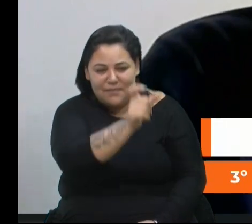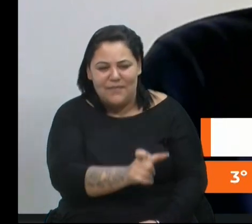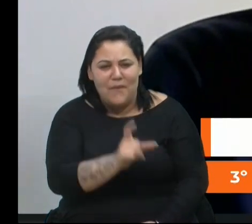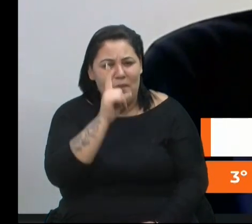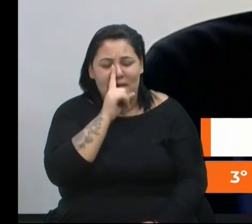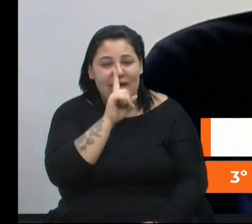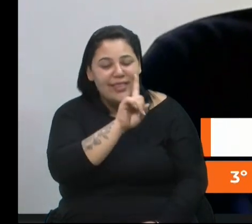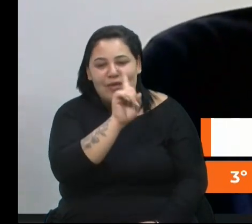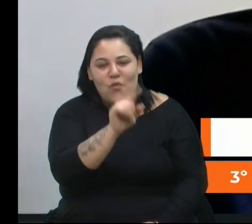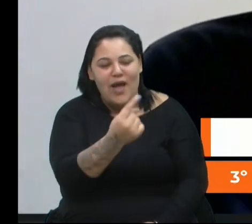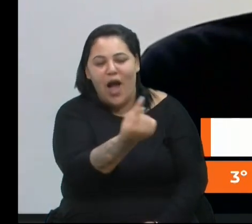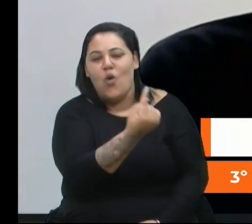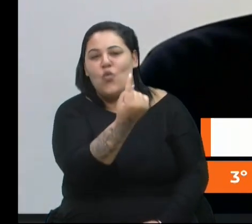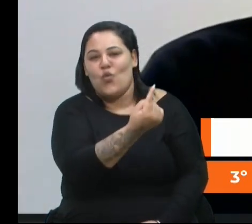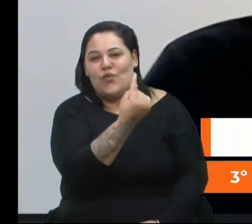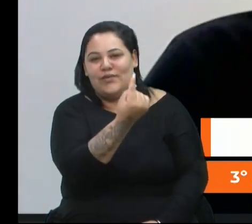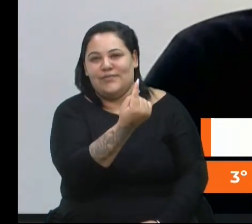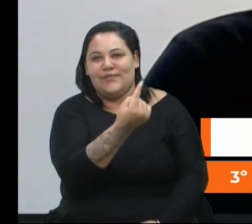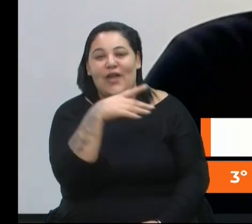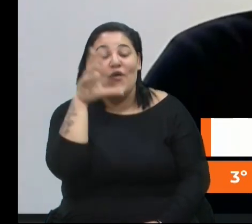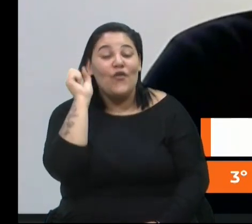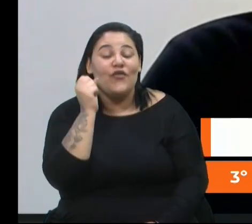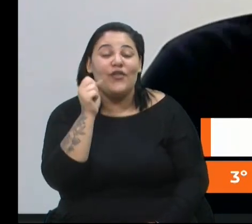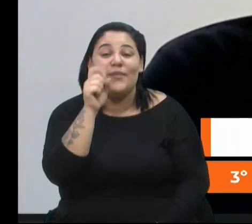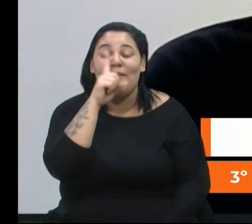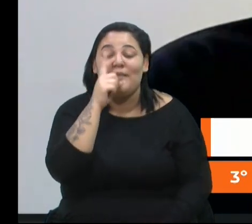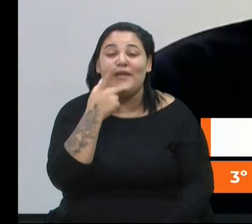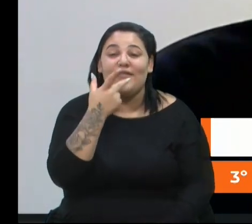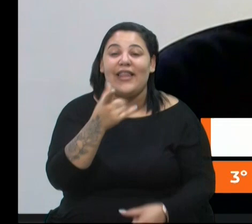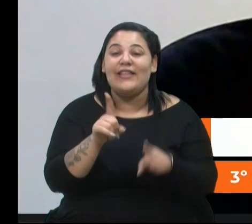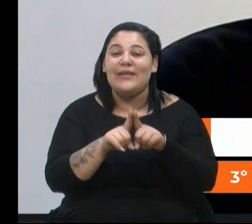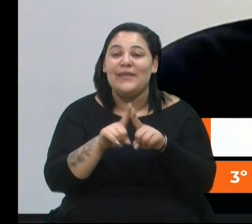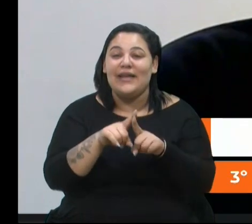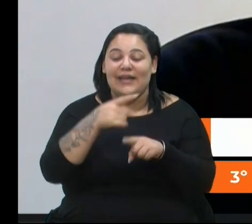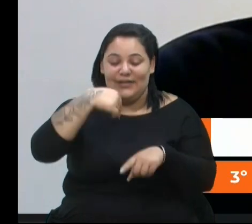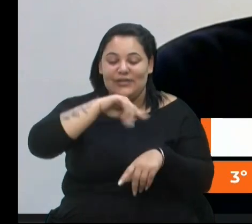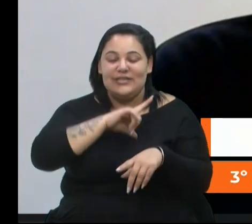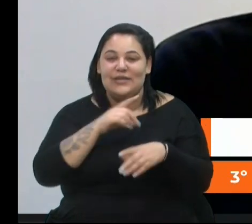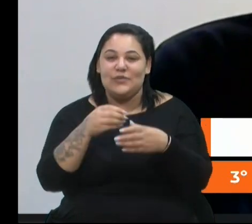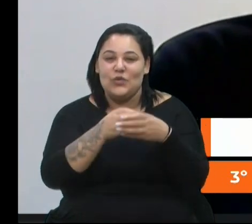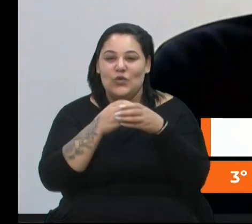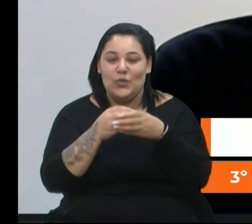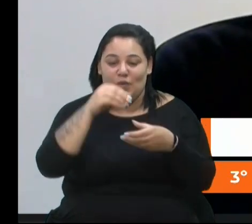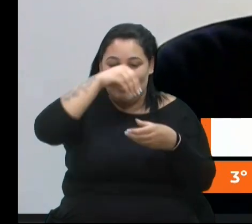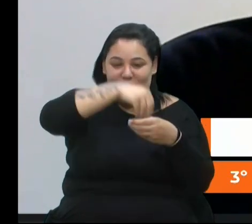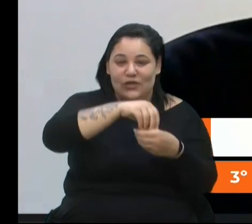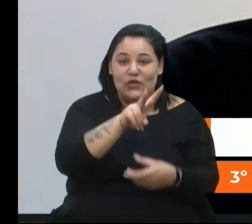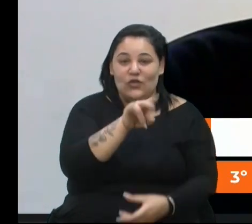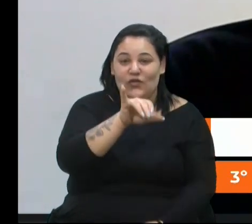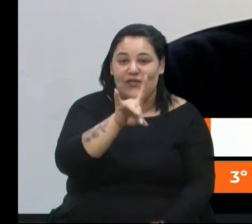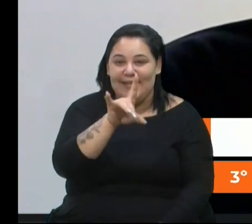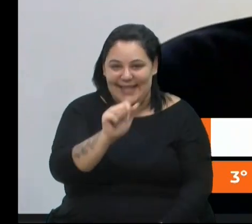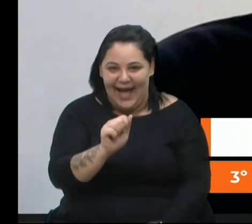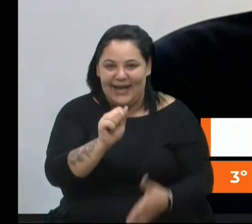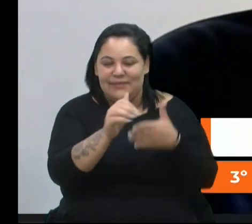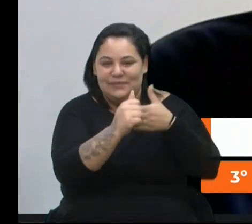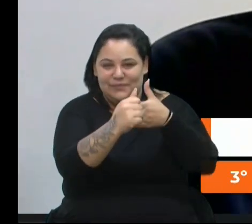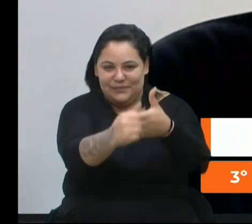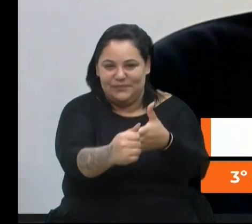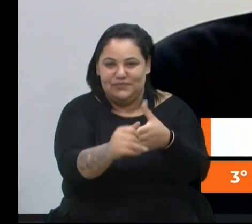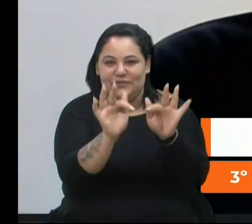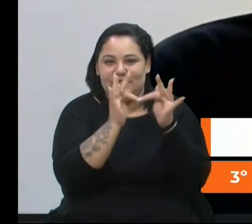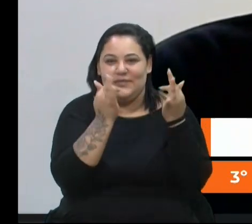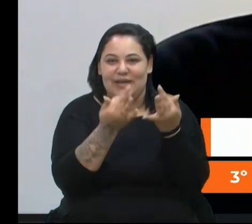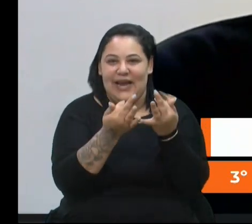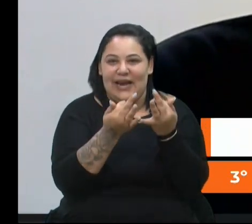isso. É engraçado que eu ouvi uma mãe falando disso. A gente tem um grupo dentro do Vida que é de acompanhamento familiar.